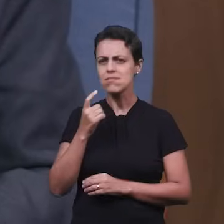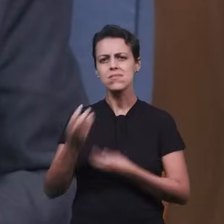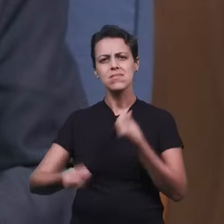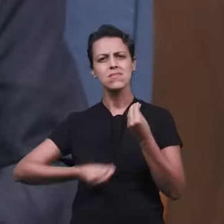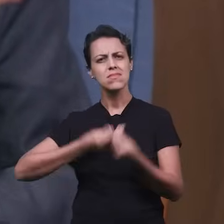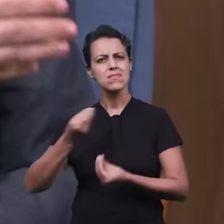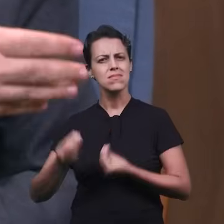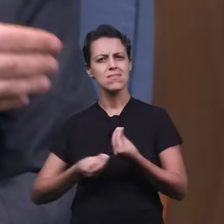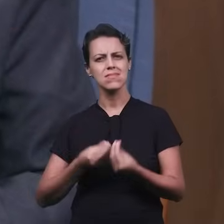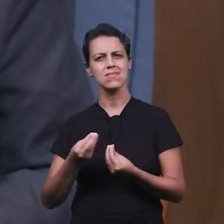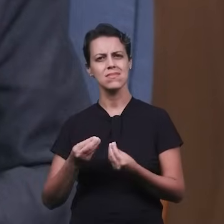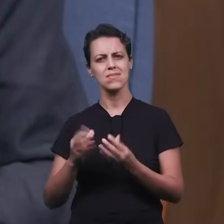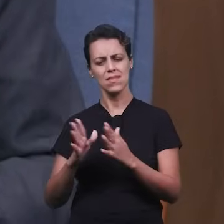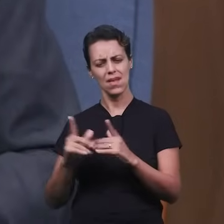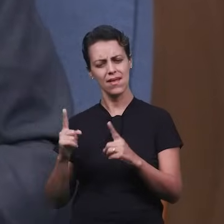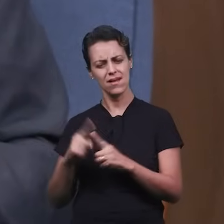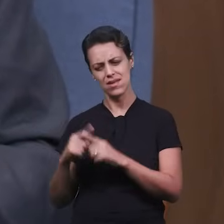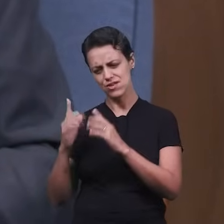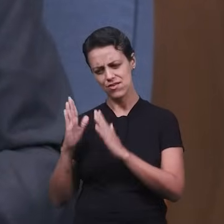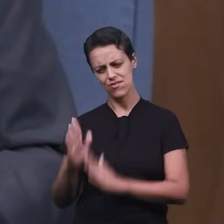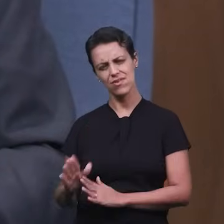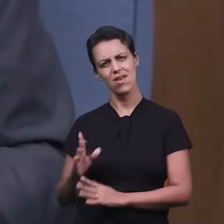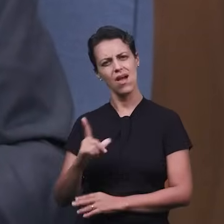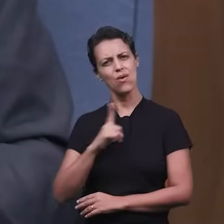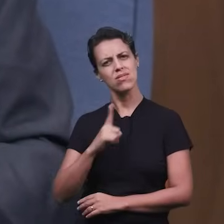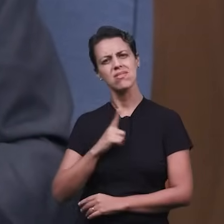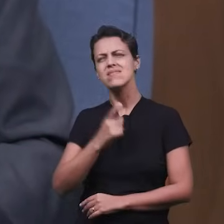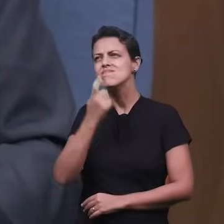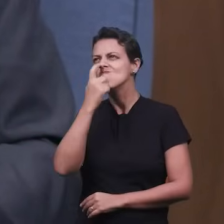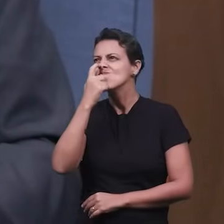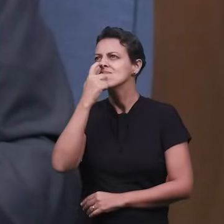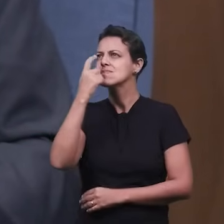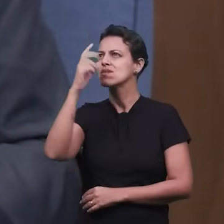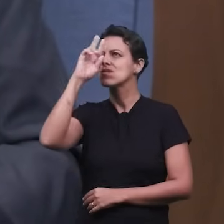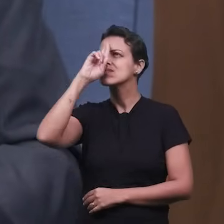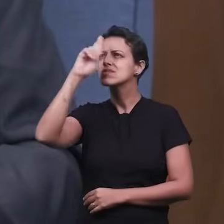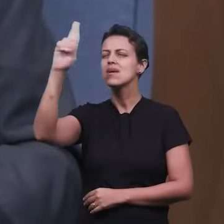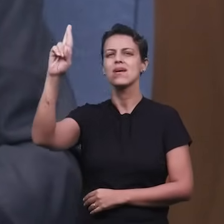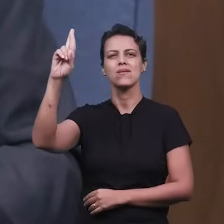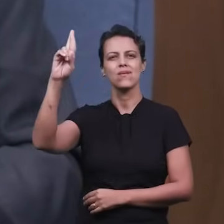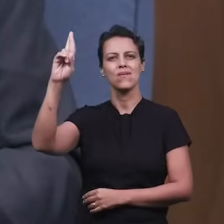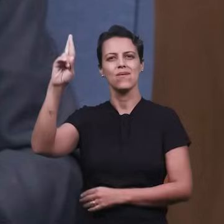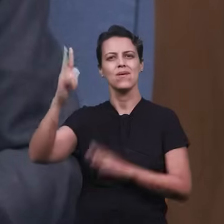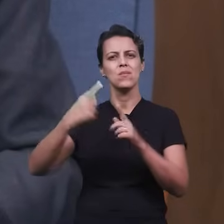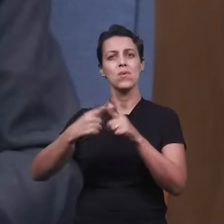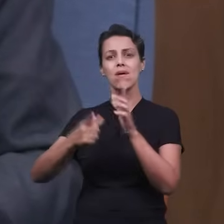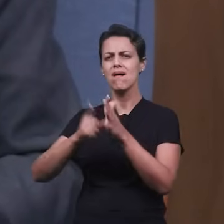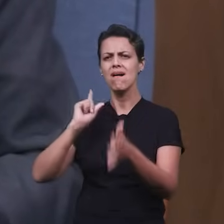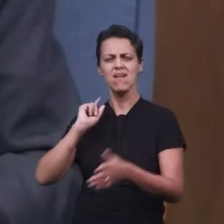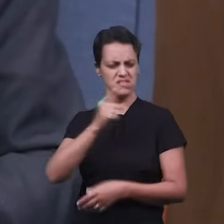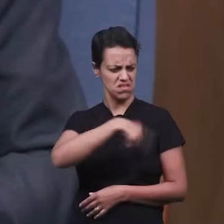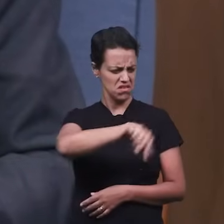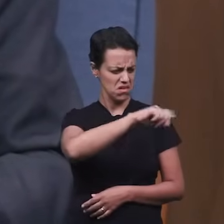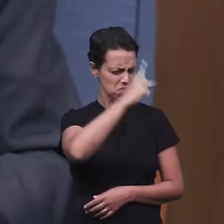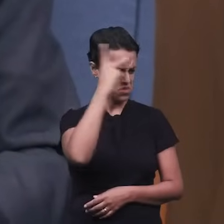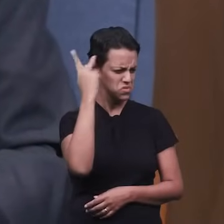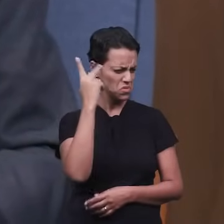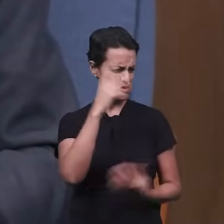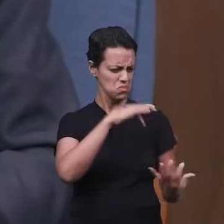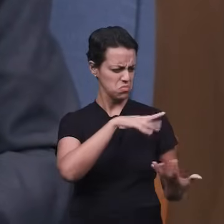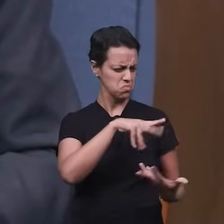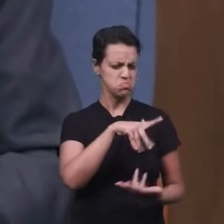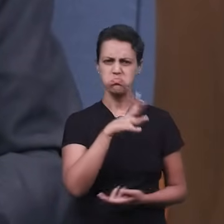de profundidade, de intimidade, de se conhecer aquilo que não é conhecido pelo mundo em